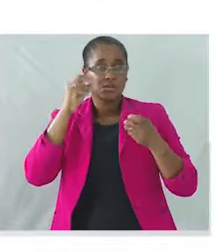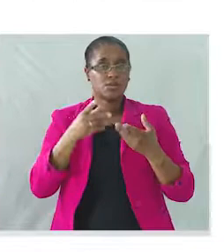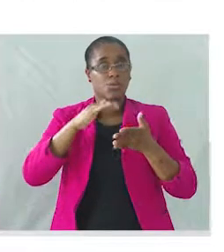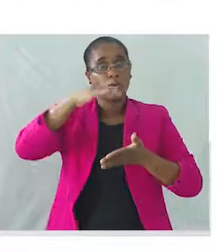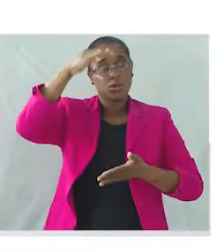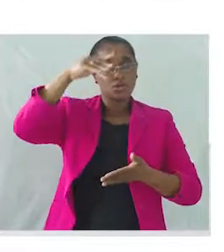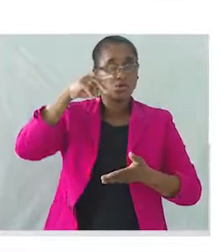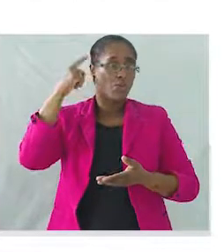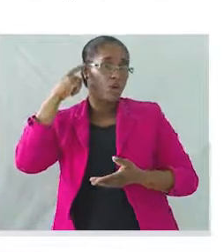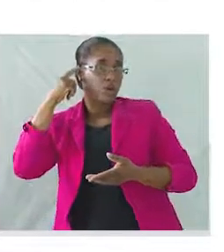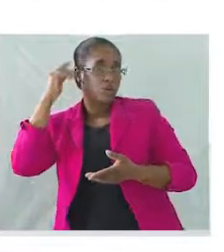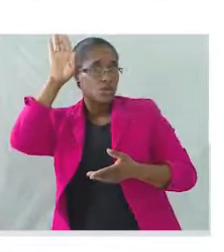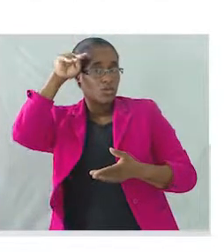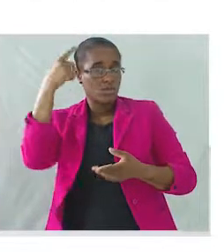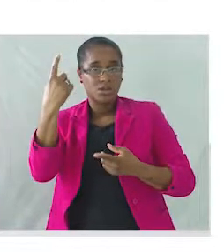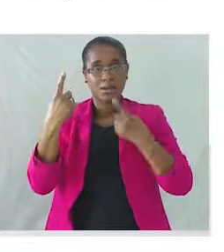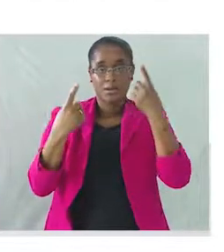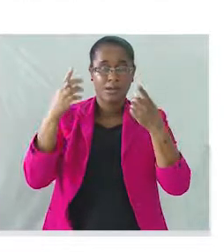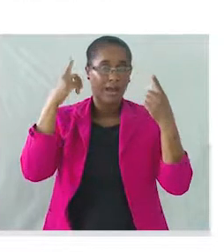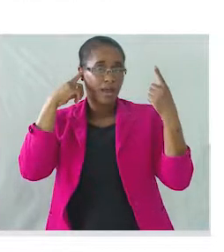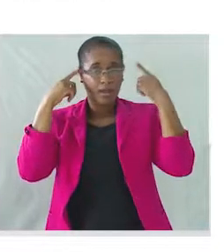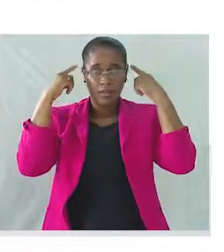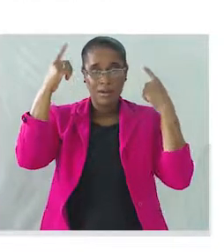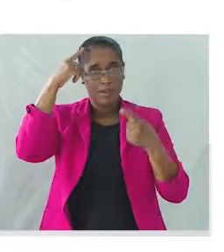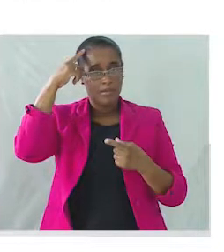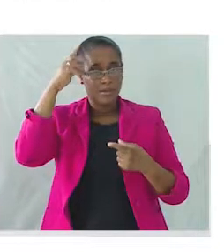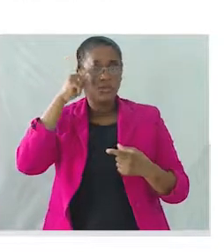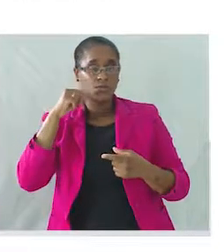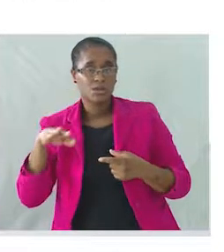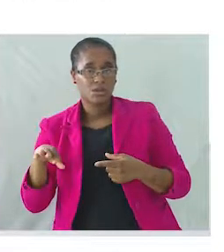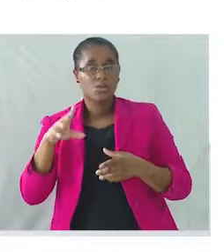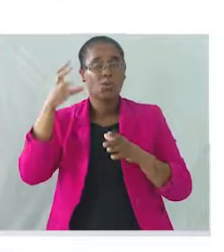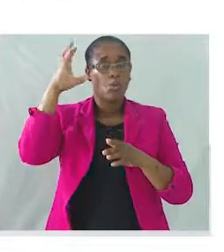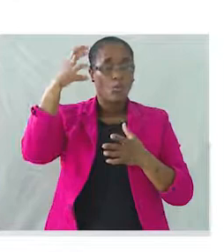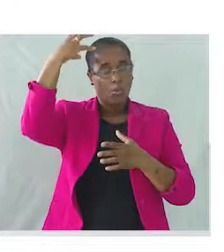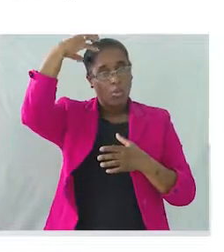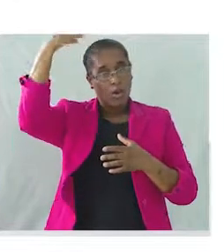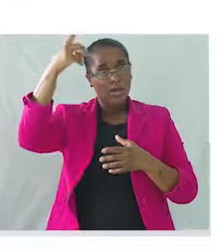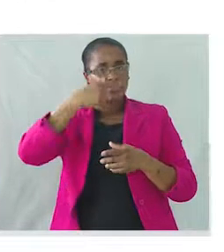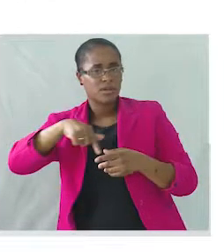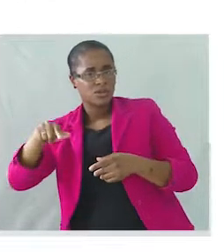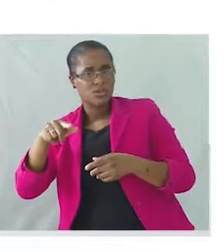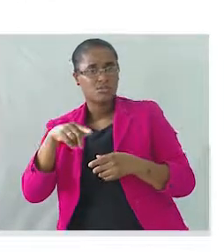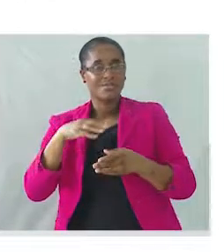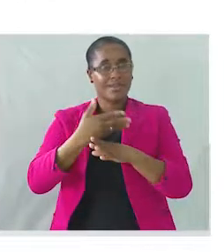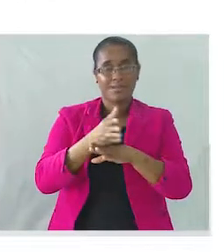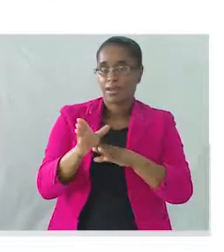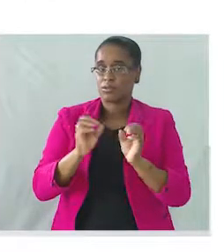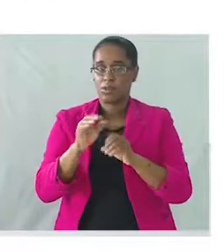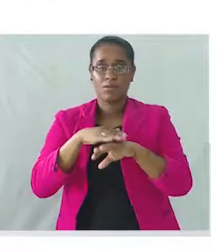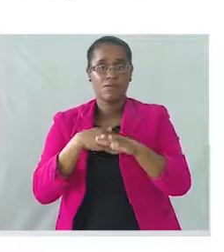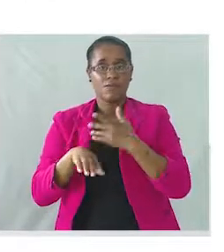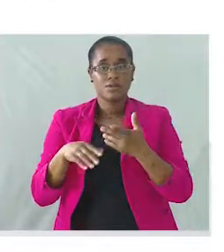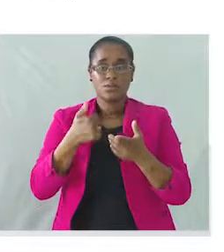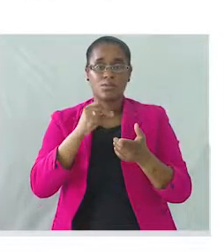cada lado da cabeça do menino. O rei mandou sem demora fazer um barrete que o